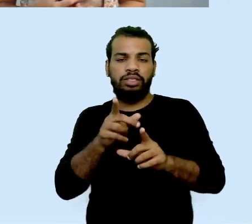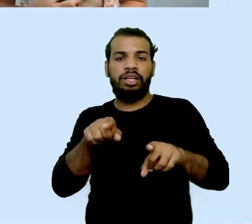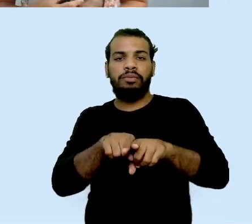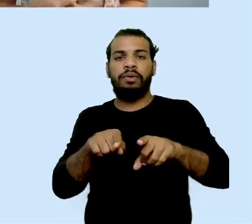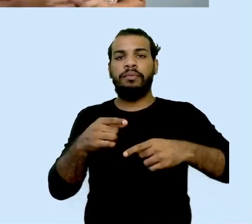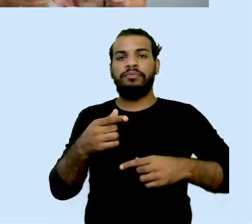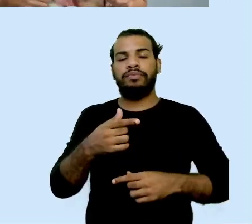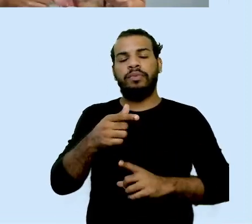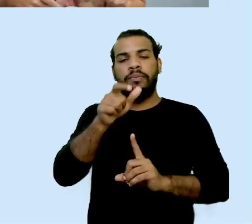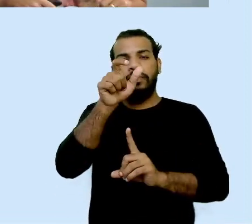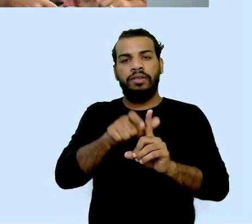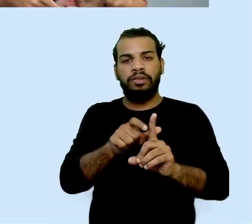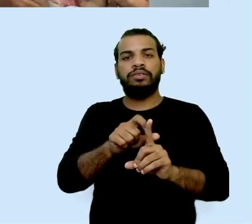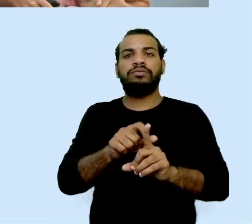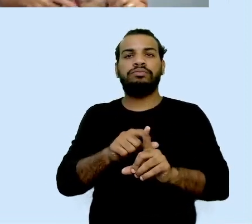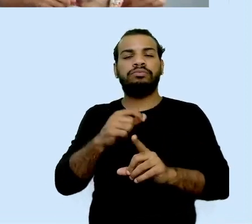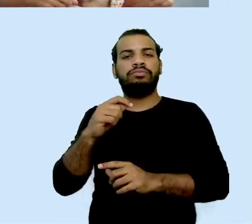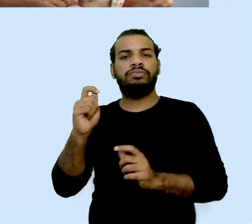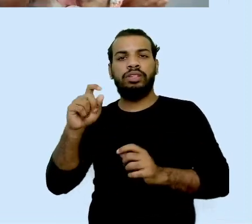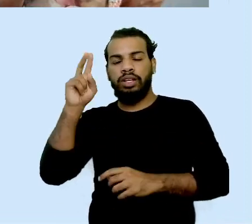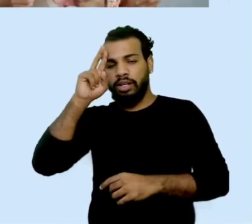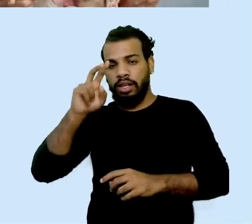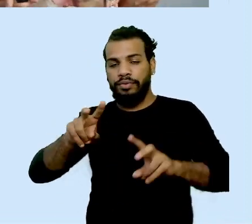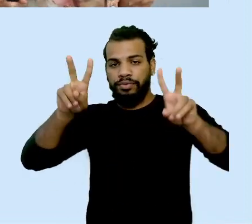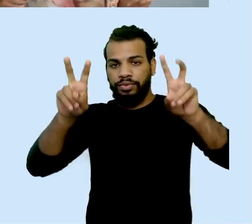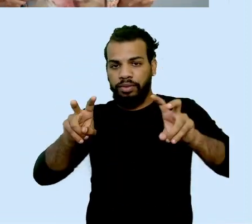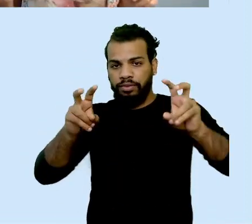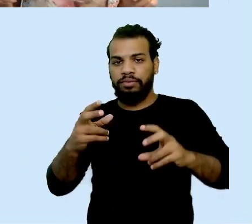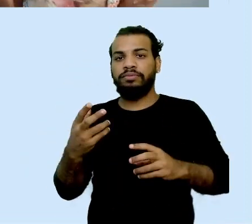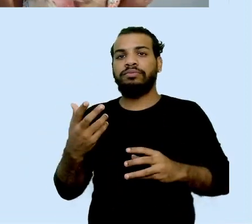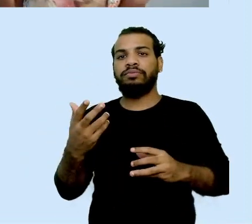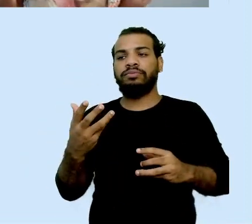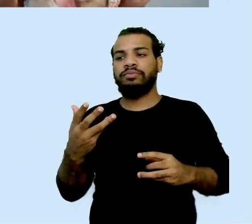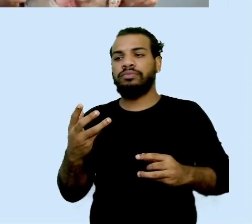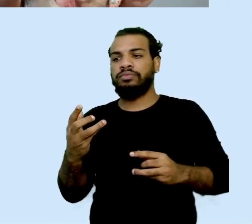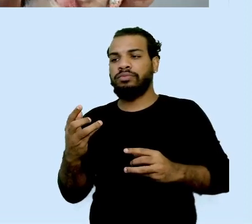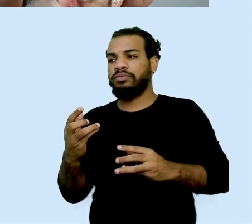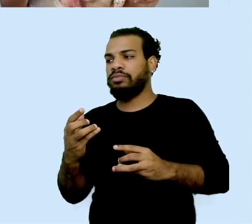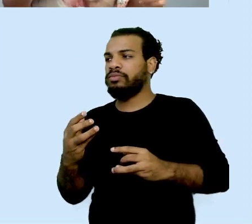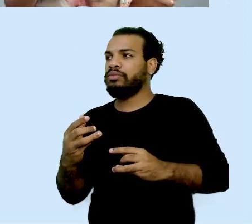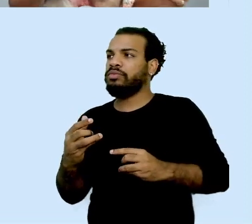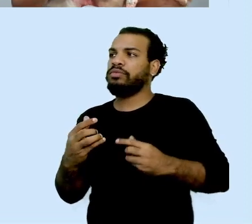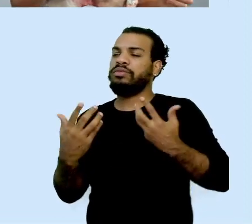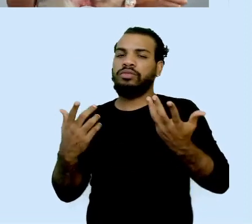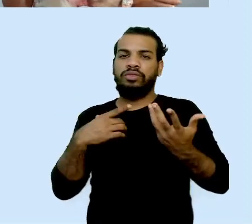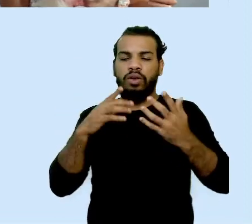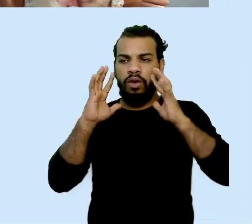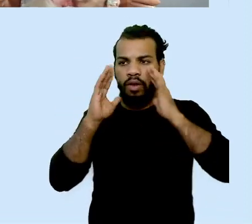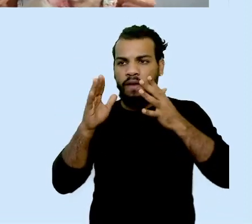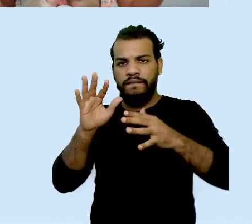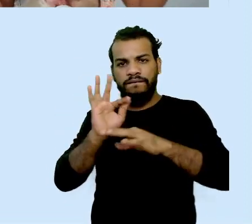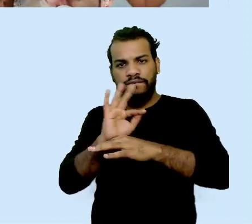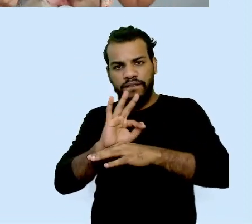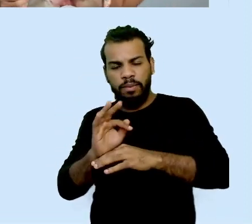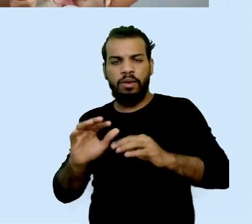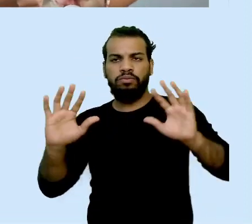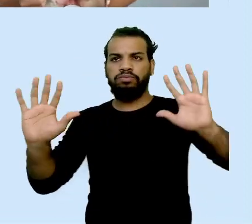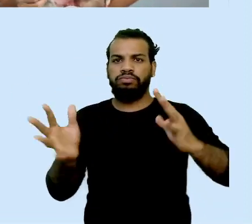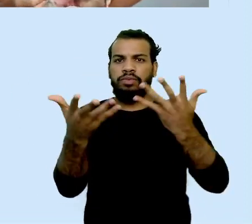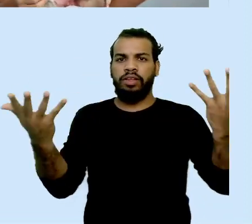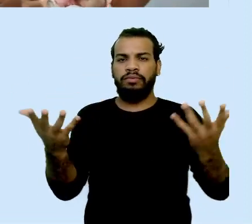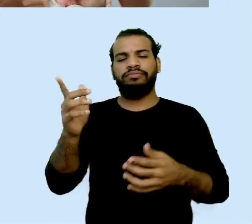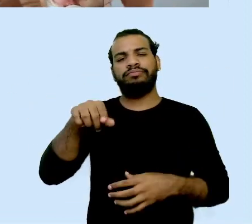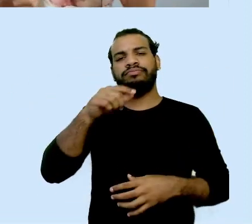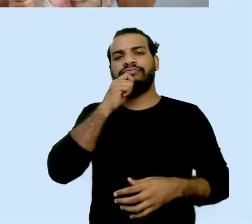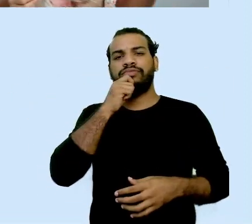personagem. Mas é preciso lembrar que o termo trilha sonora não se refere apenas à música composta para o filme ou espetáculo. É como eu estava falando